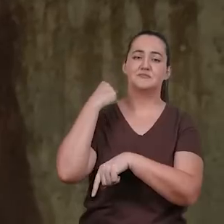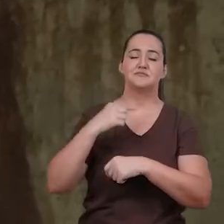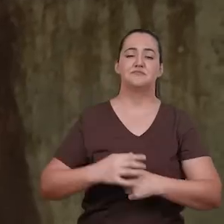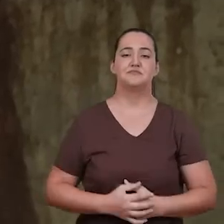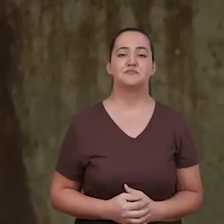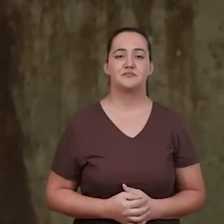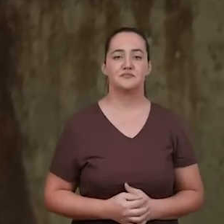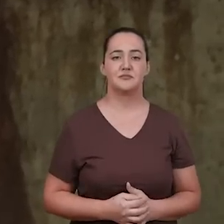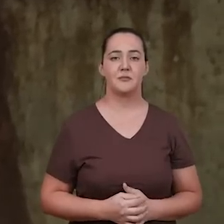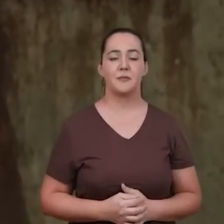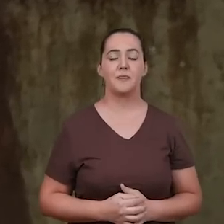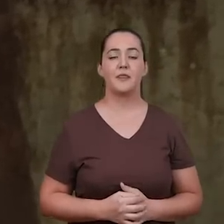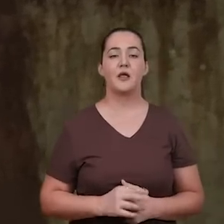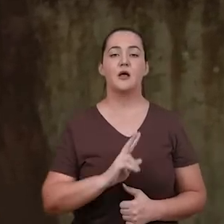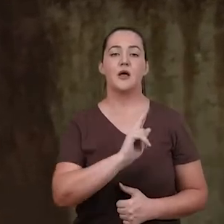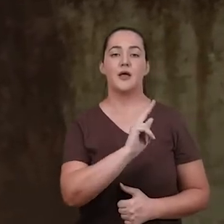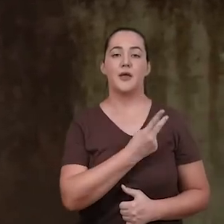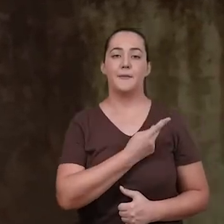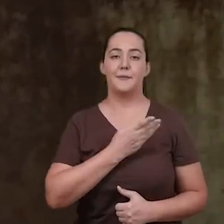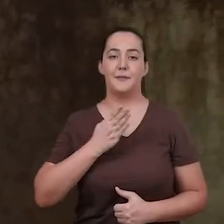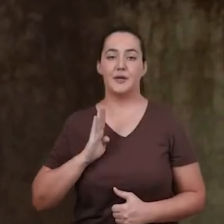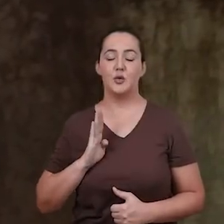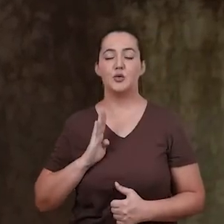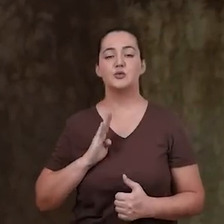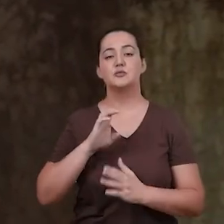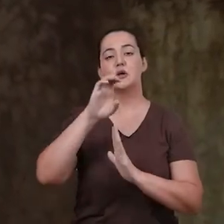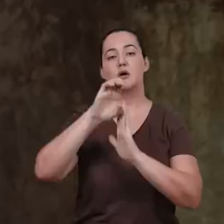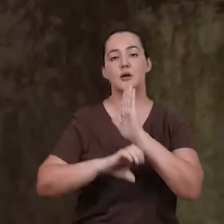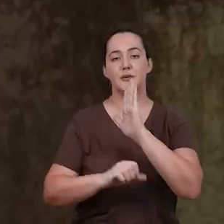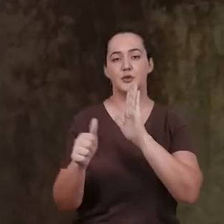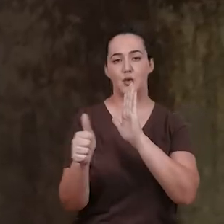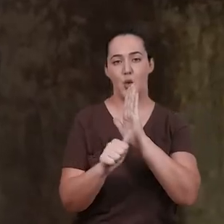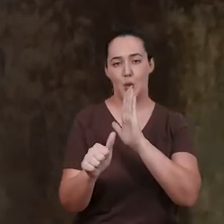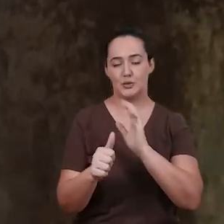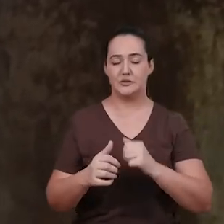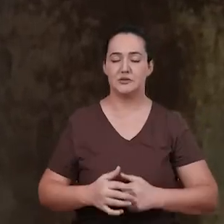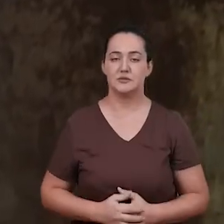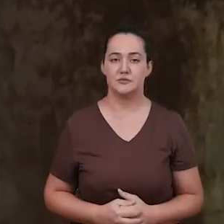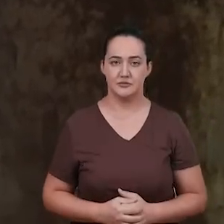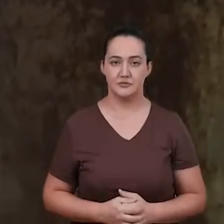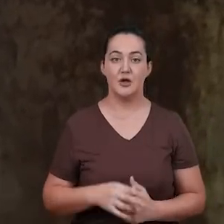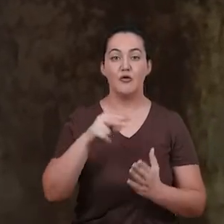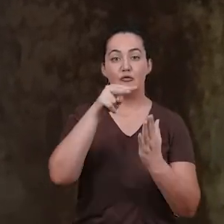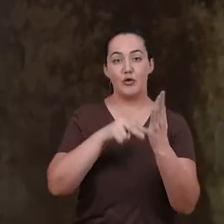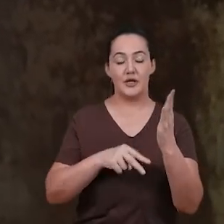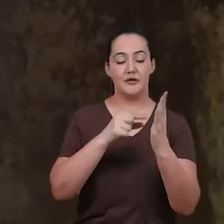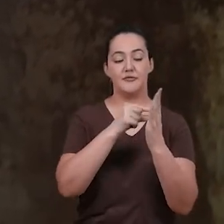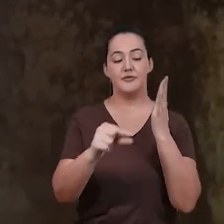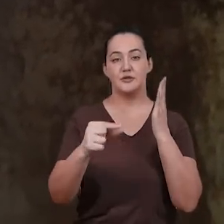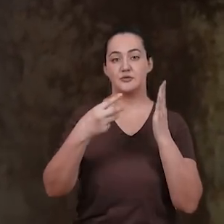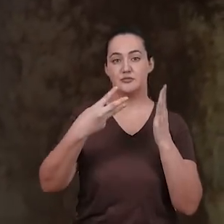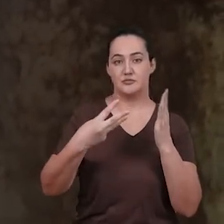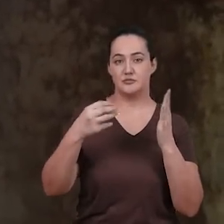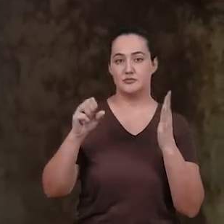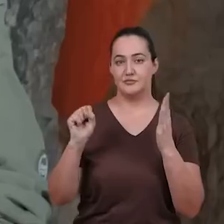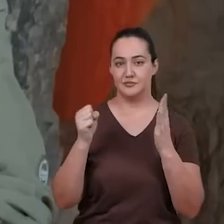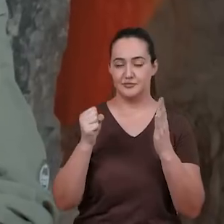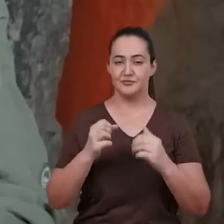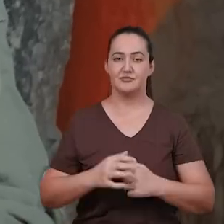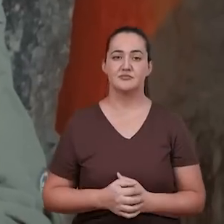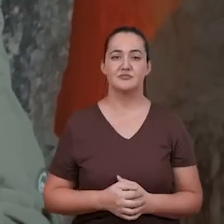perseguição. Hebreus capítulo 11 fala o seguinte a respeito dessas pessoas. Eu vou ler o verso